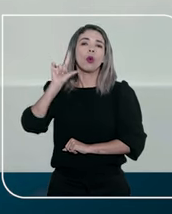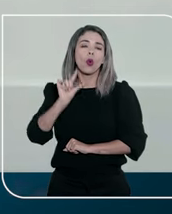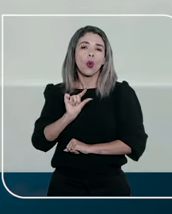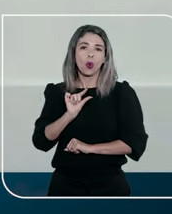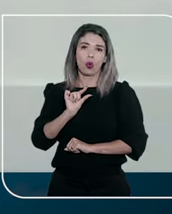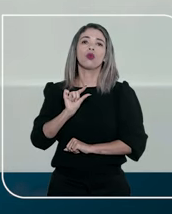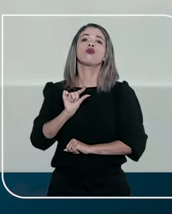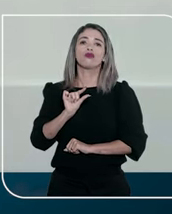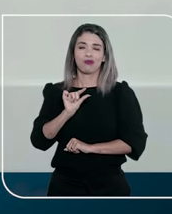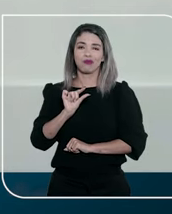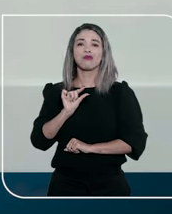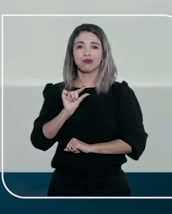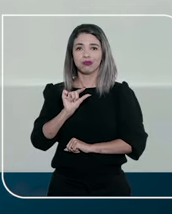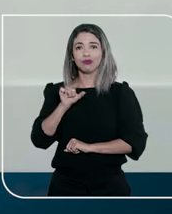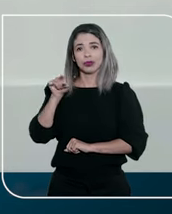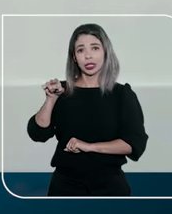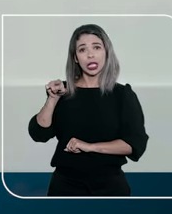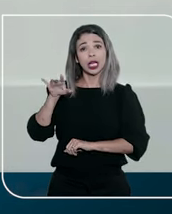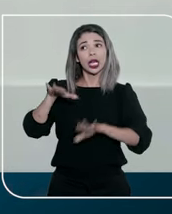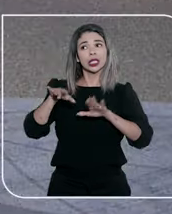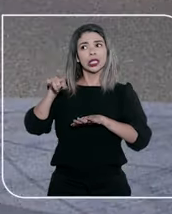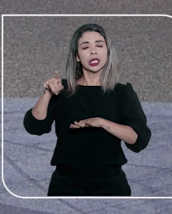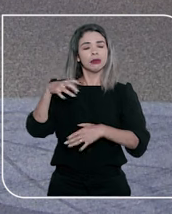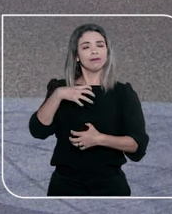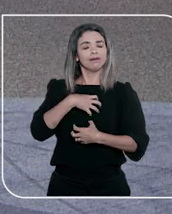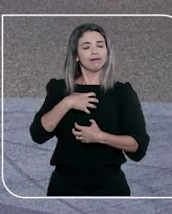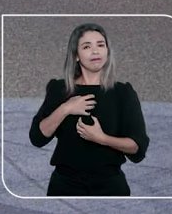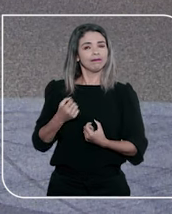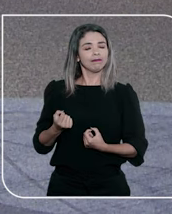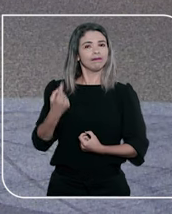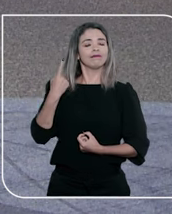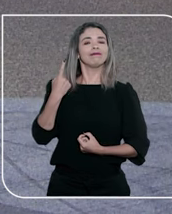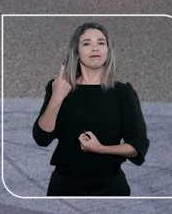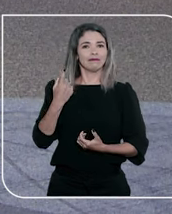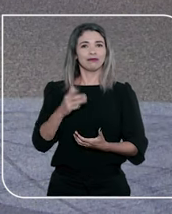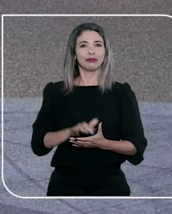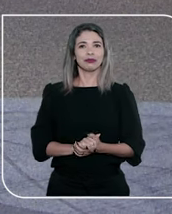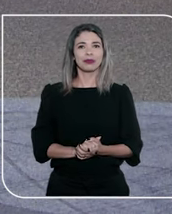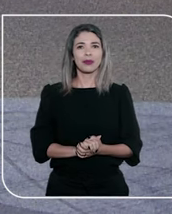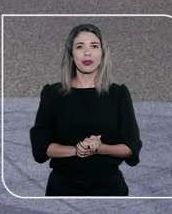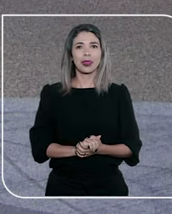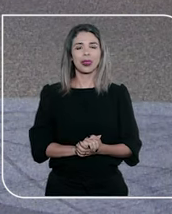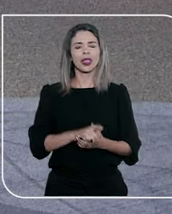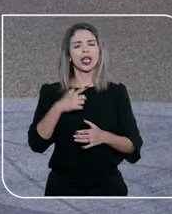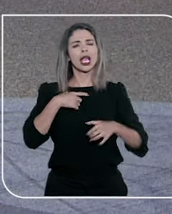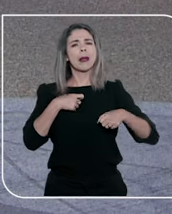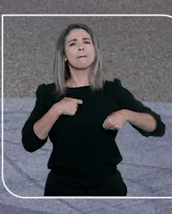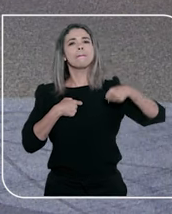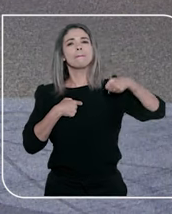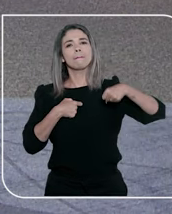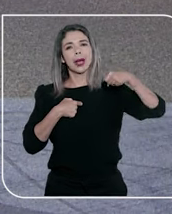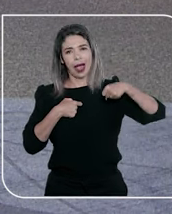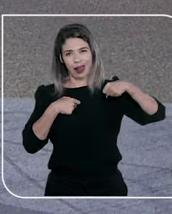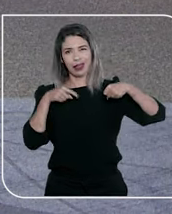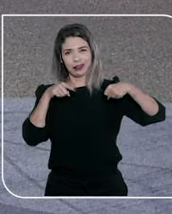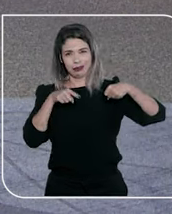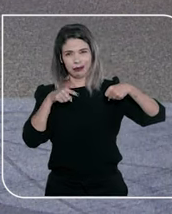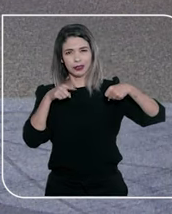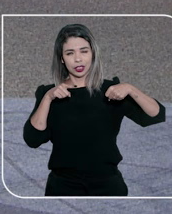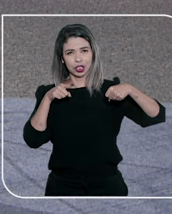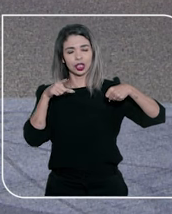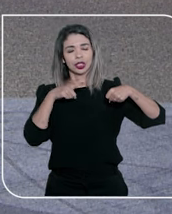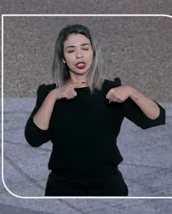numa situação para ele absolutamente excepcional. E falando sobre malas, que foram despachadas, doutor